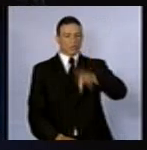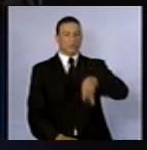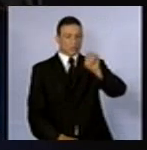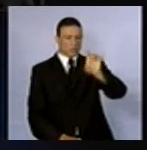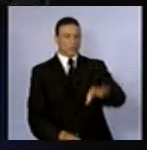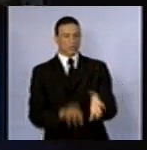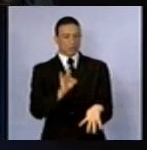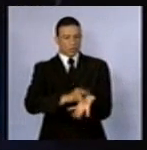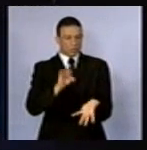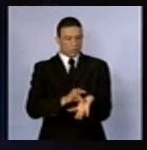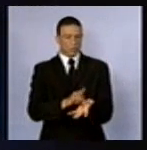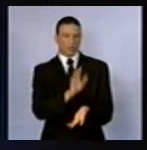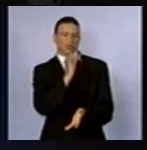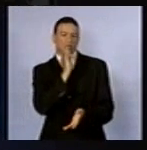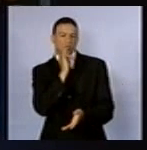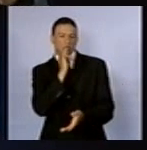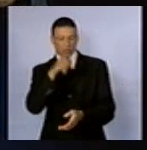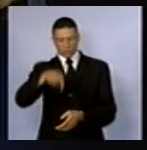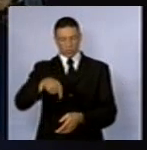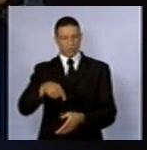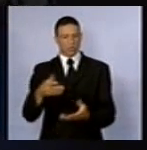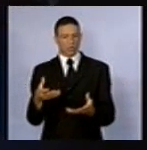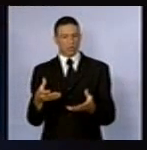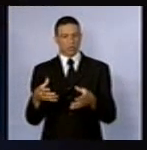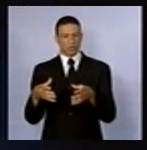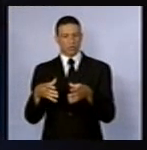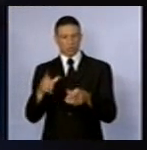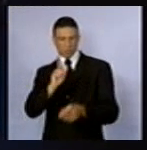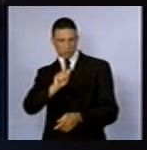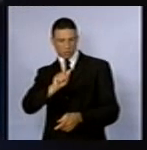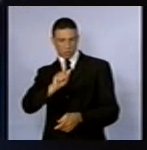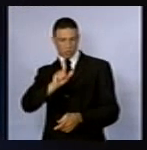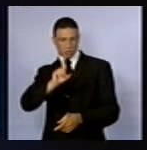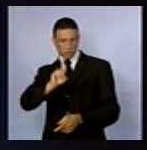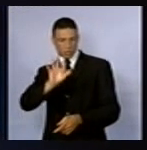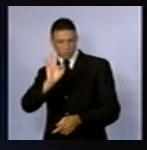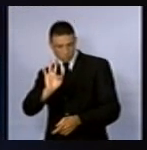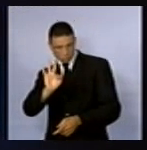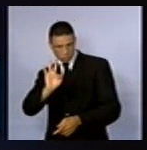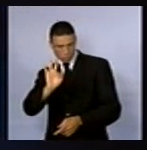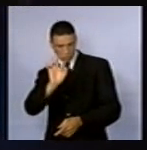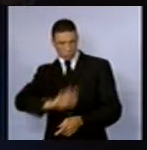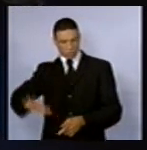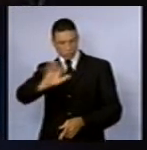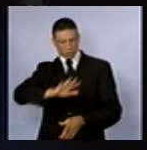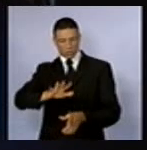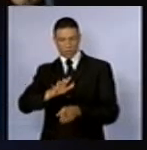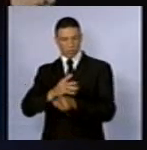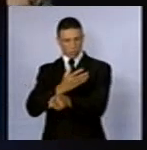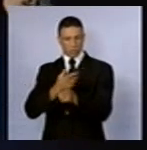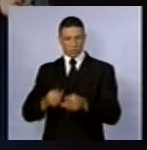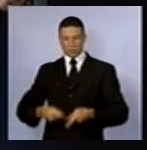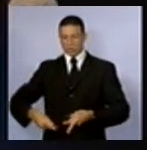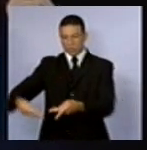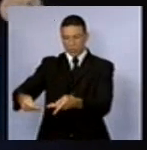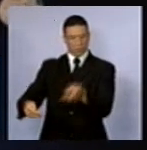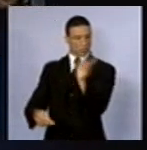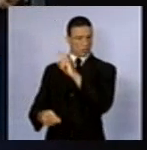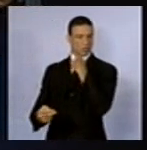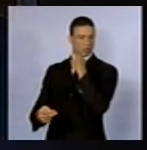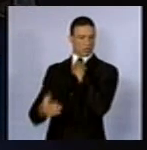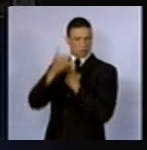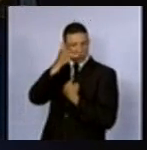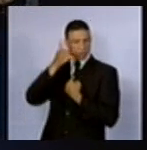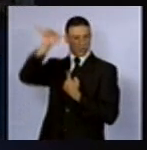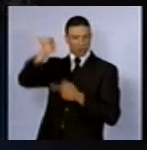deveria ser do do por exemplo aqui no caso do do GDF quando for dar o habits para aquela unidade não não dá de forma nenhuma e